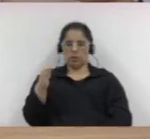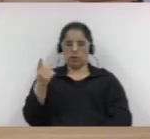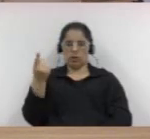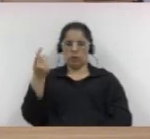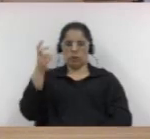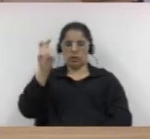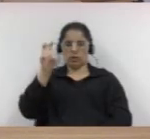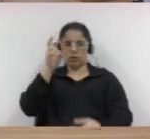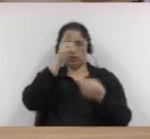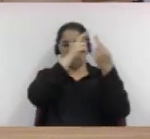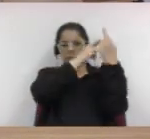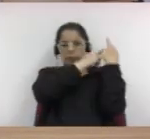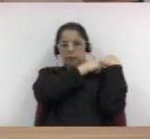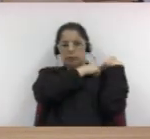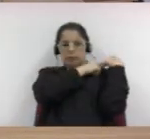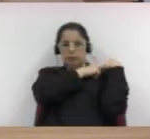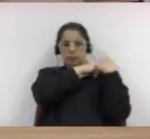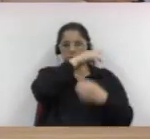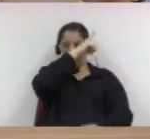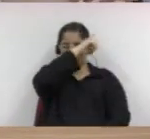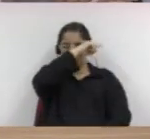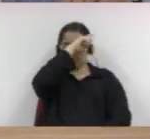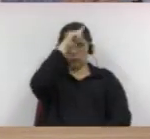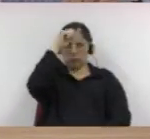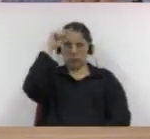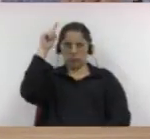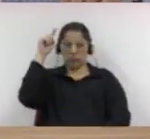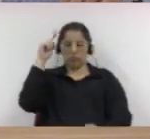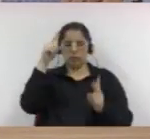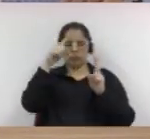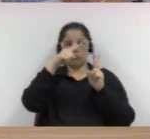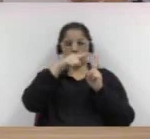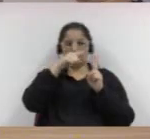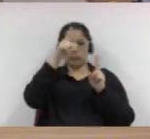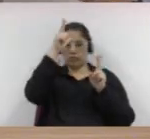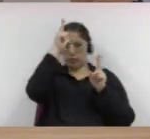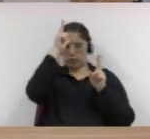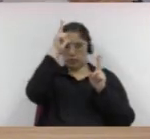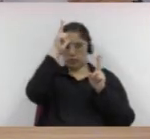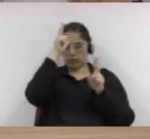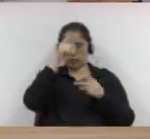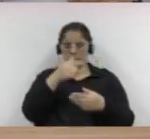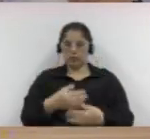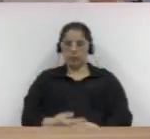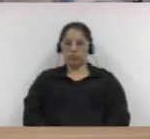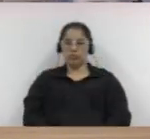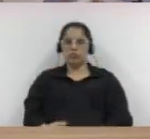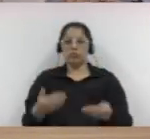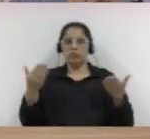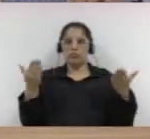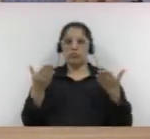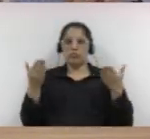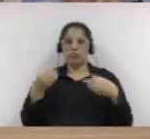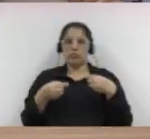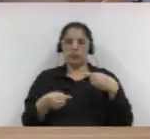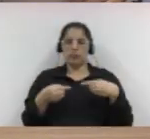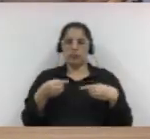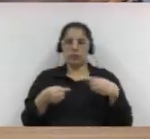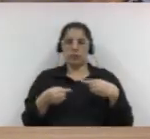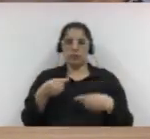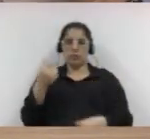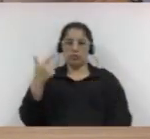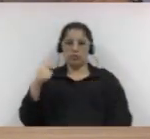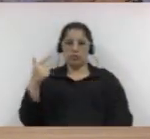852/2015, autora, vereadora doutora Mayra da Costa e Sidney Pascotto. Requerimento número 852 em discussão.